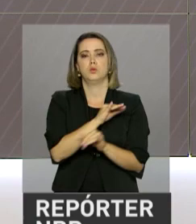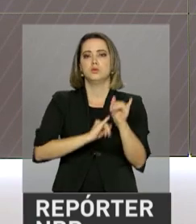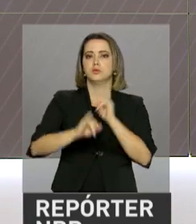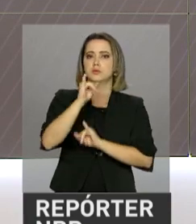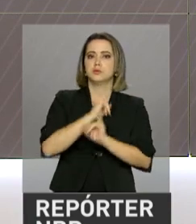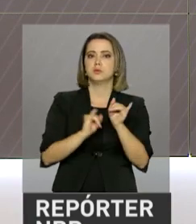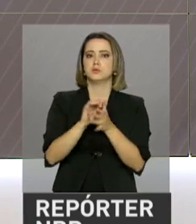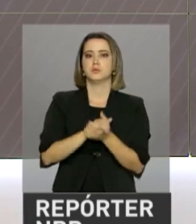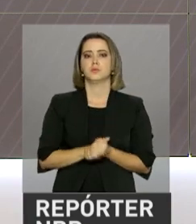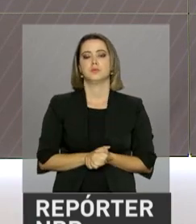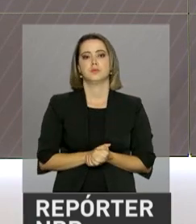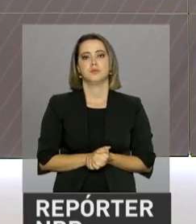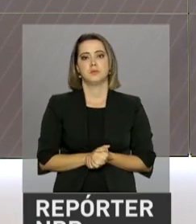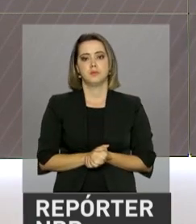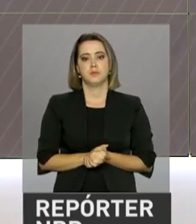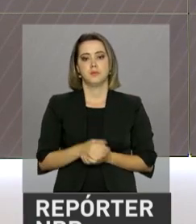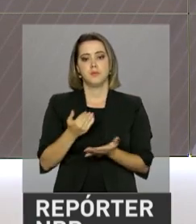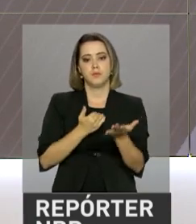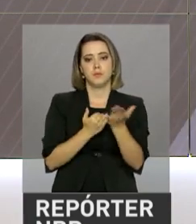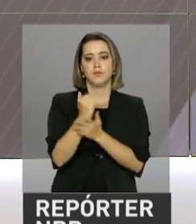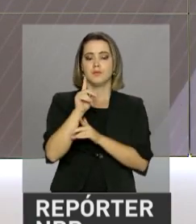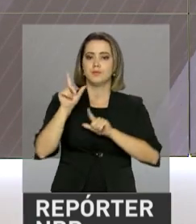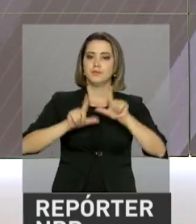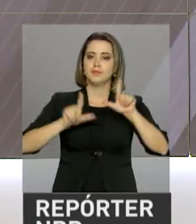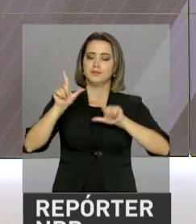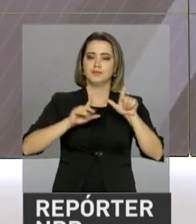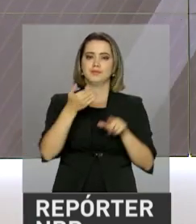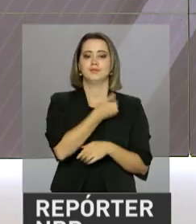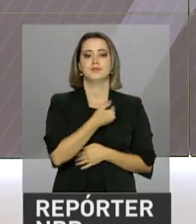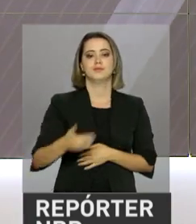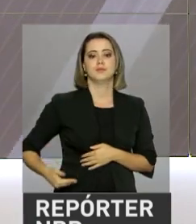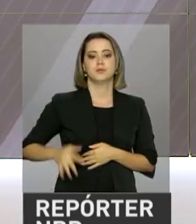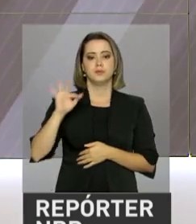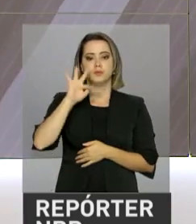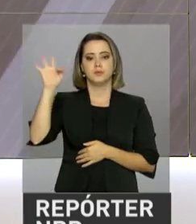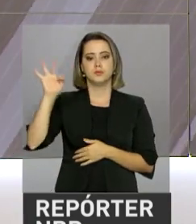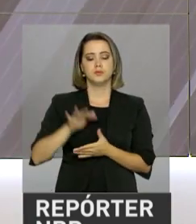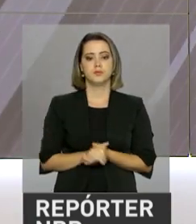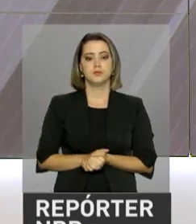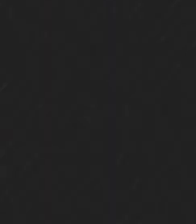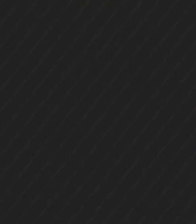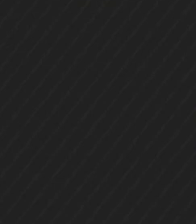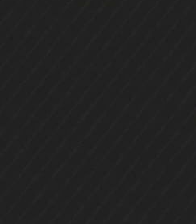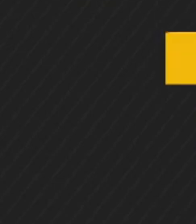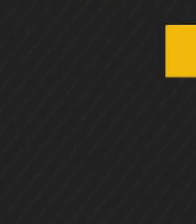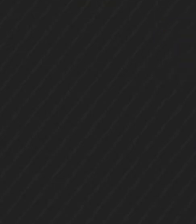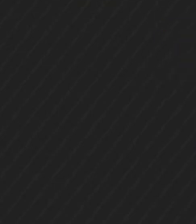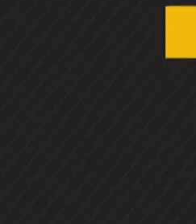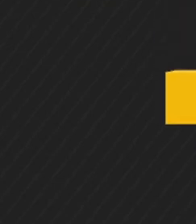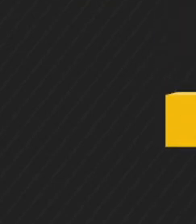com outras informações. Continue na NBR, a TV do Governo Federal.